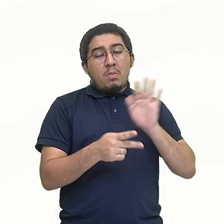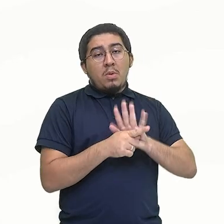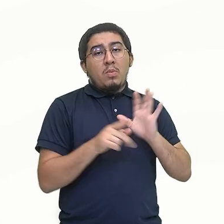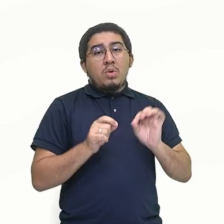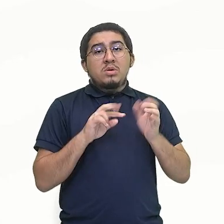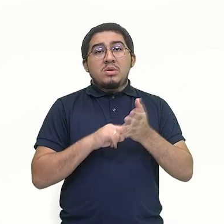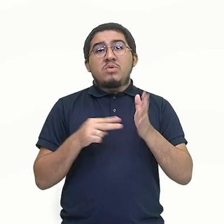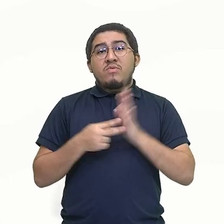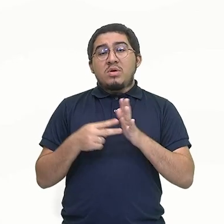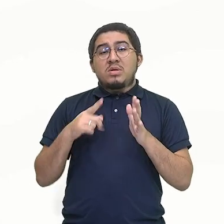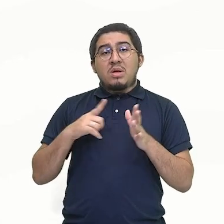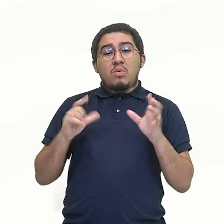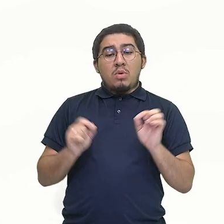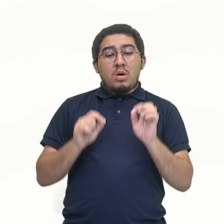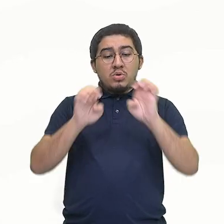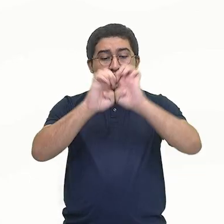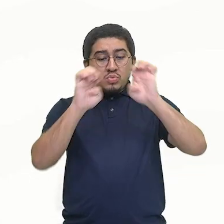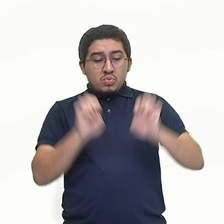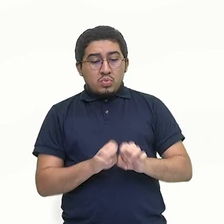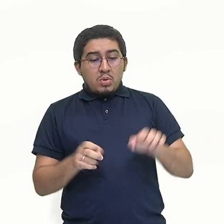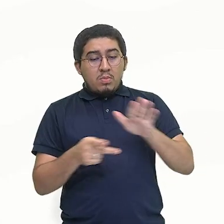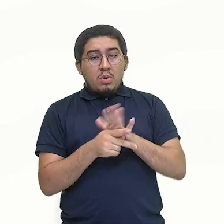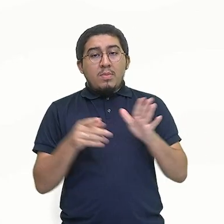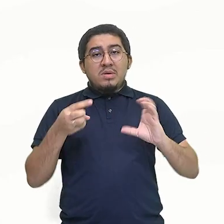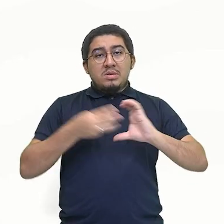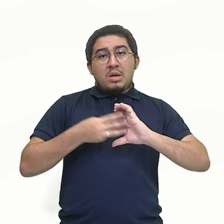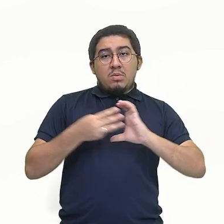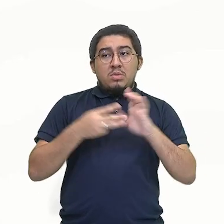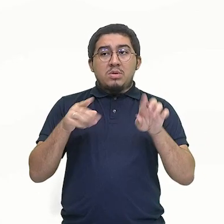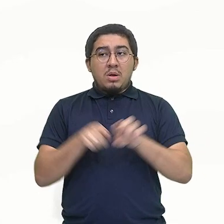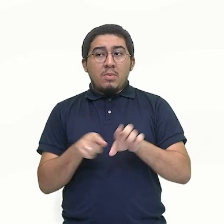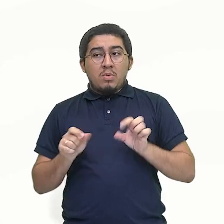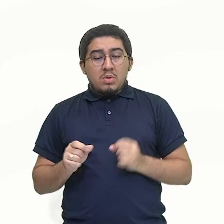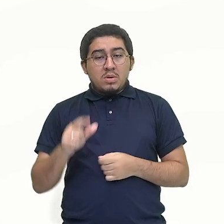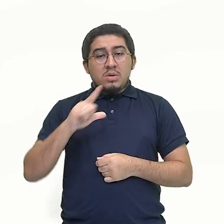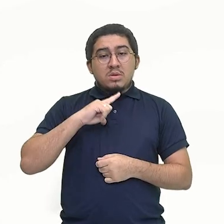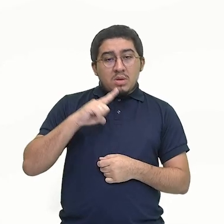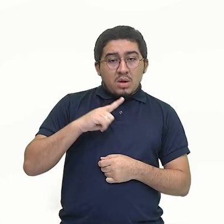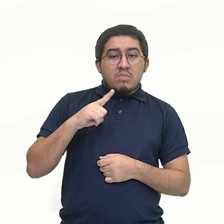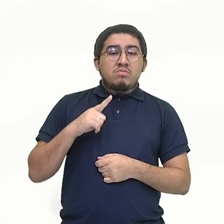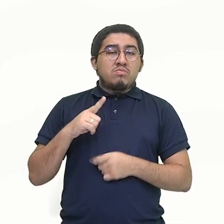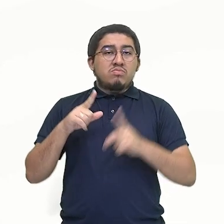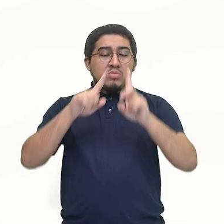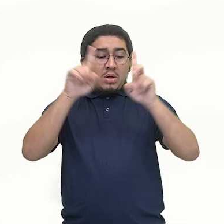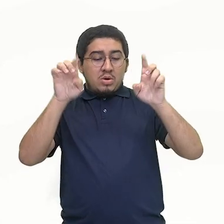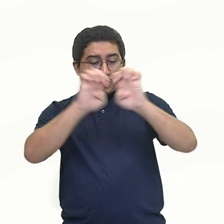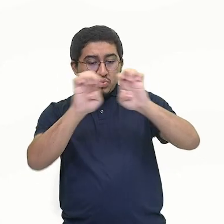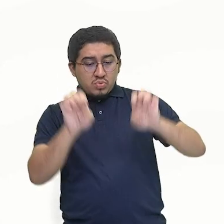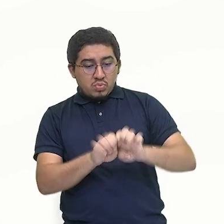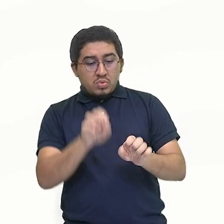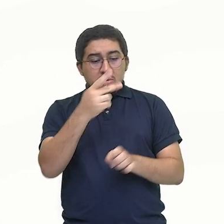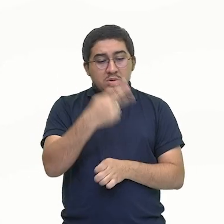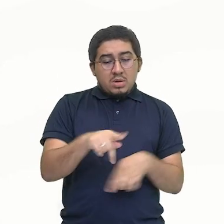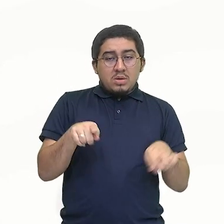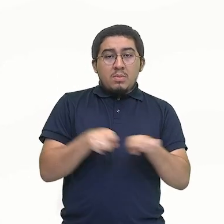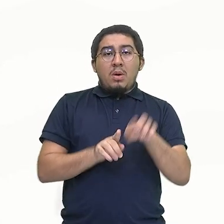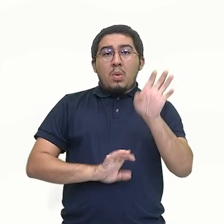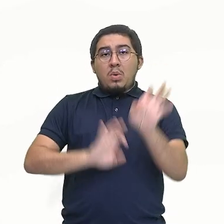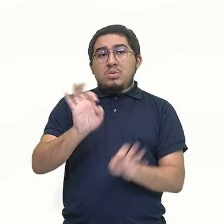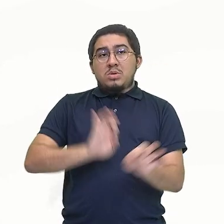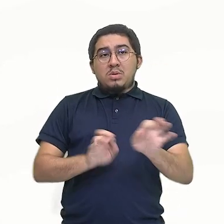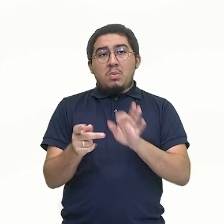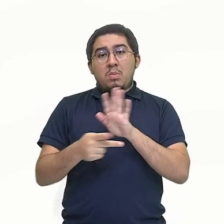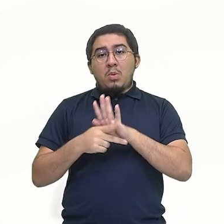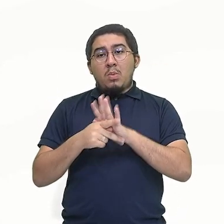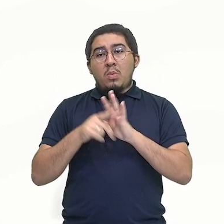o quê? Que o formato daquela célula, bem como o tamanho dela e a